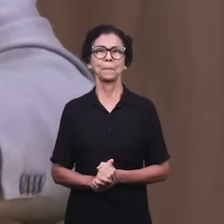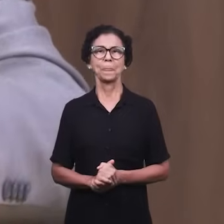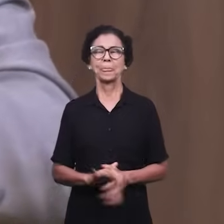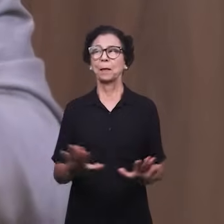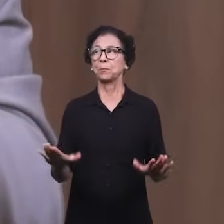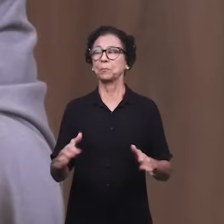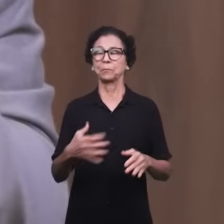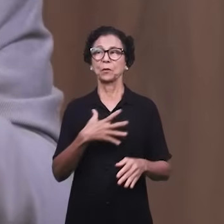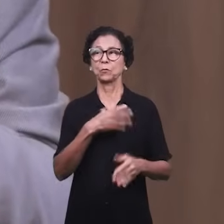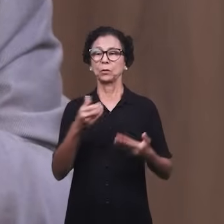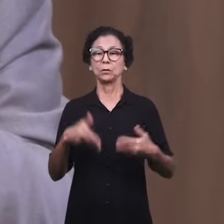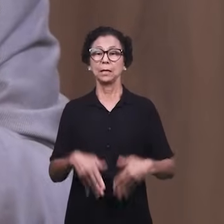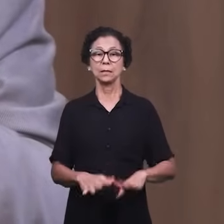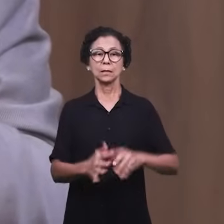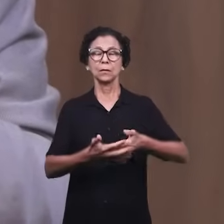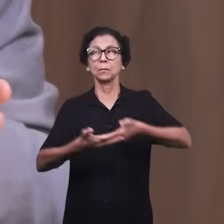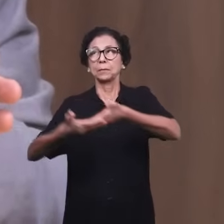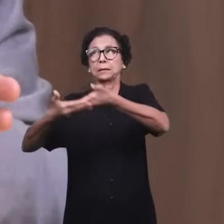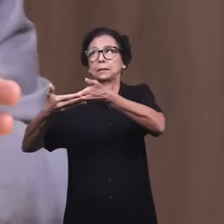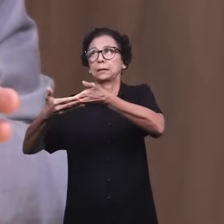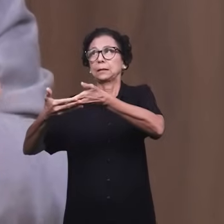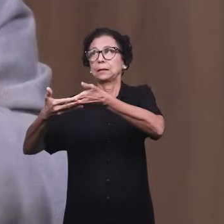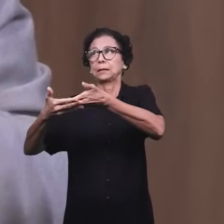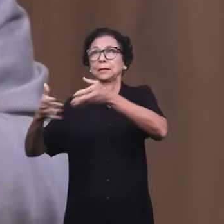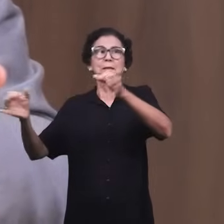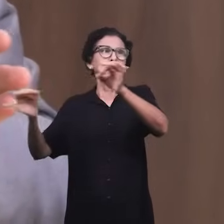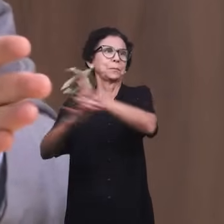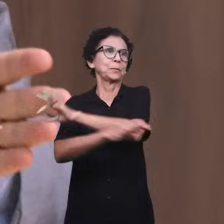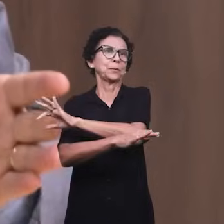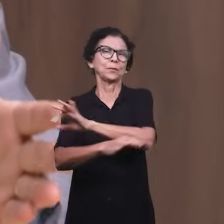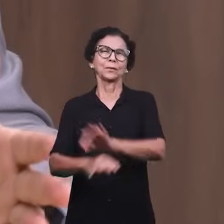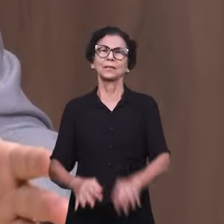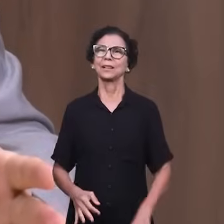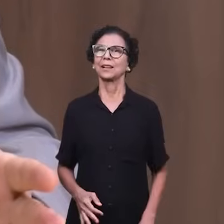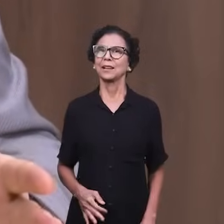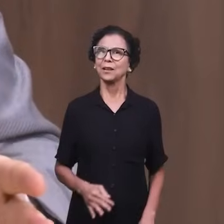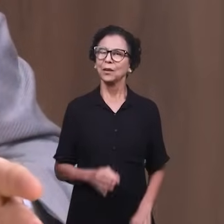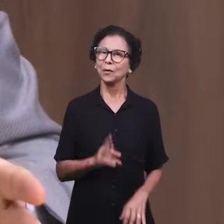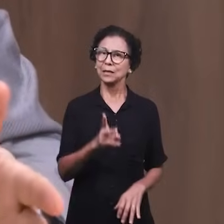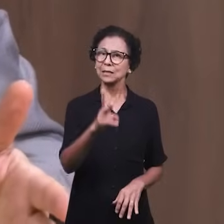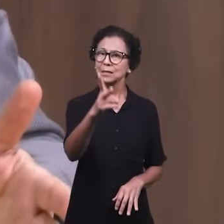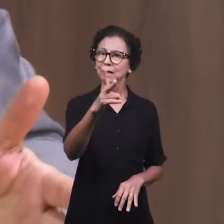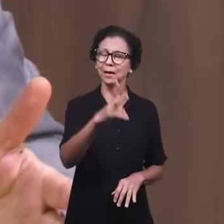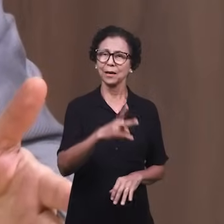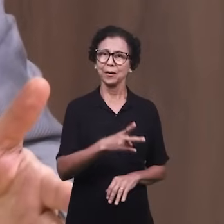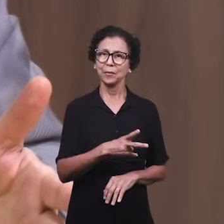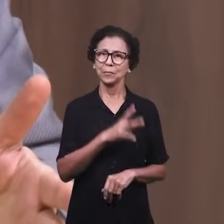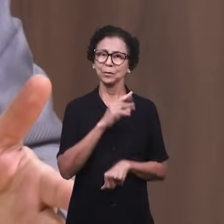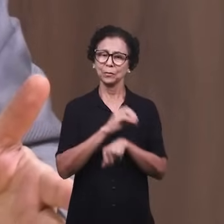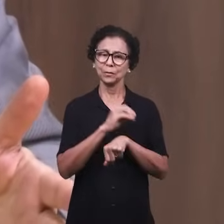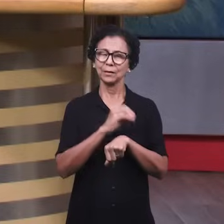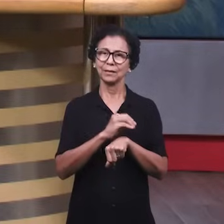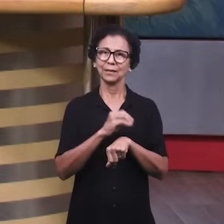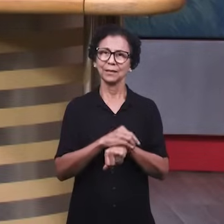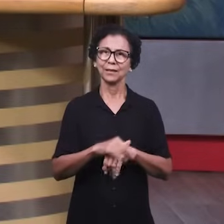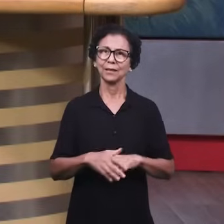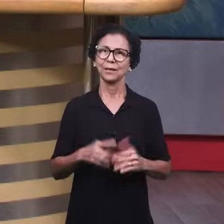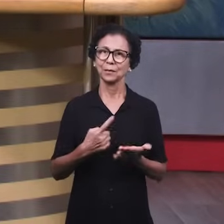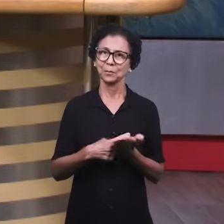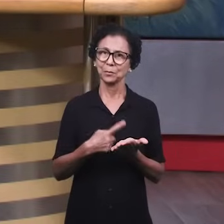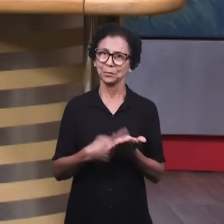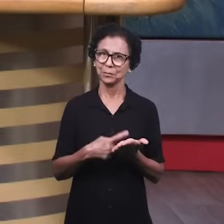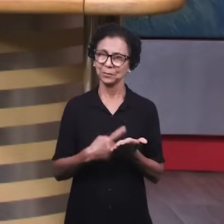não aquilo ali é uma parte de um processo que vai durar a vida inteira a vida inteira vai continuar orando é um compromisso